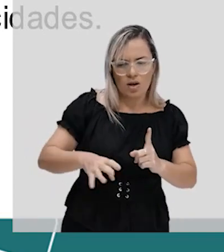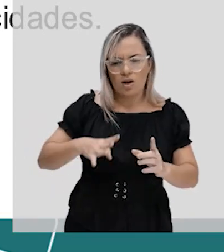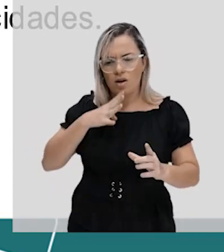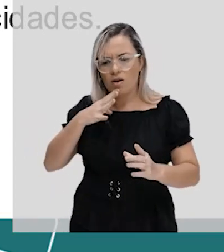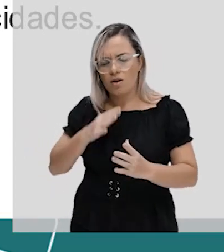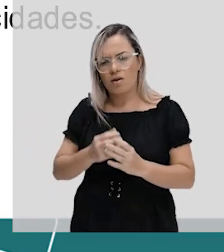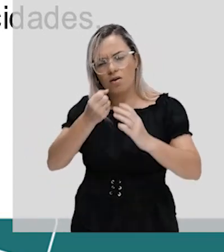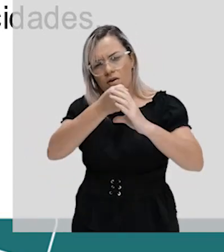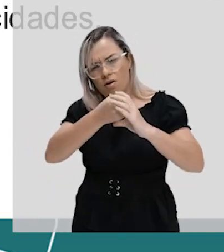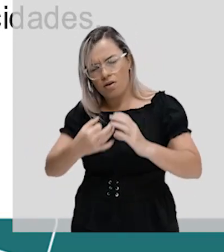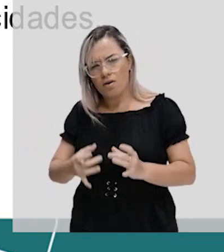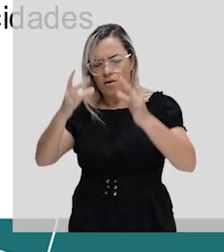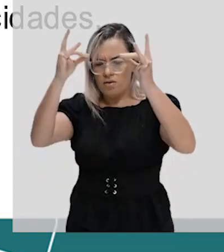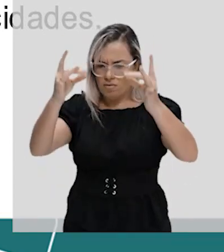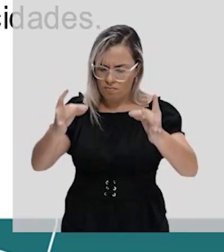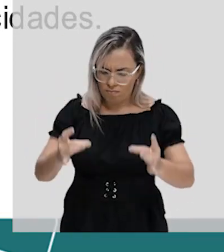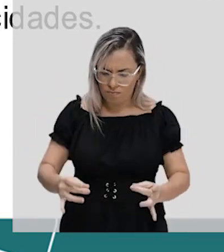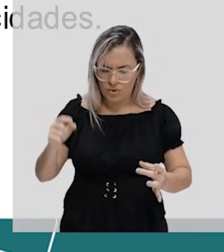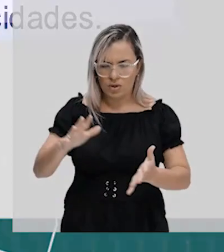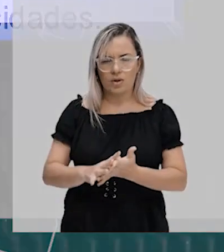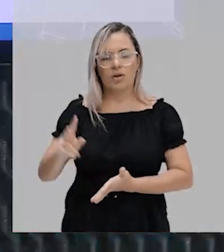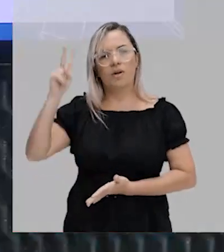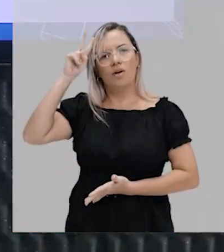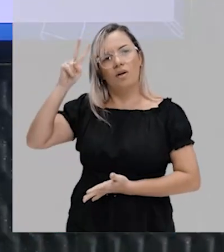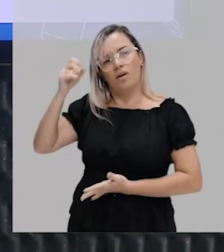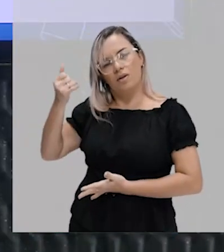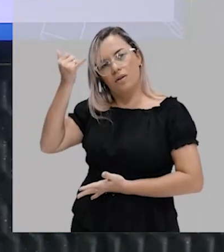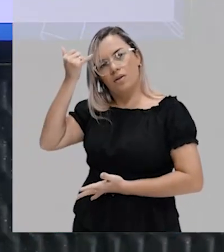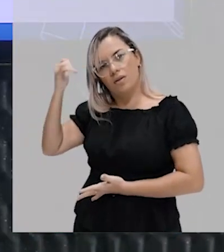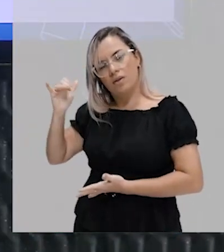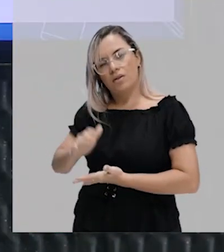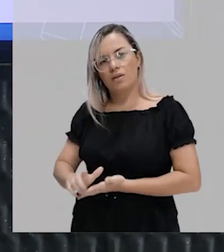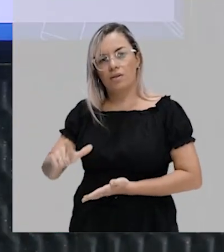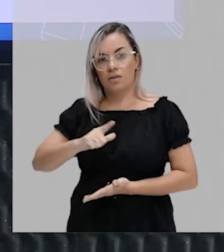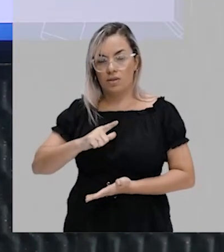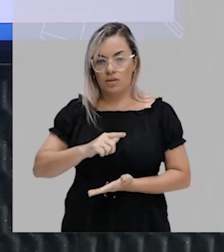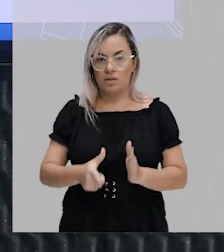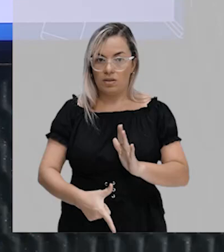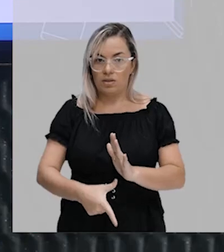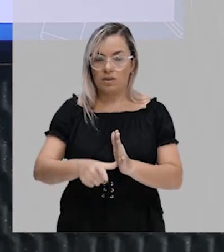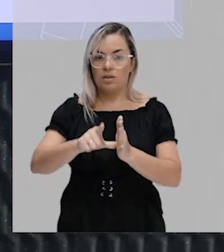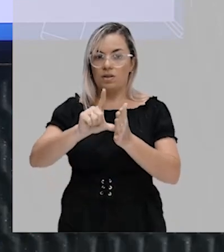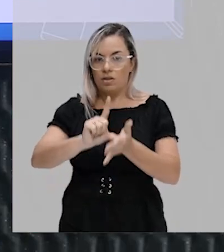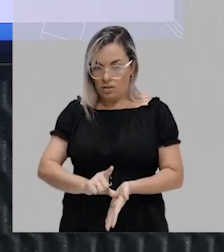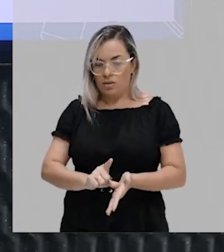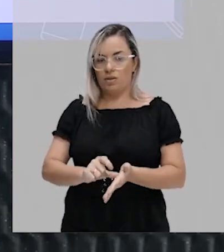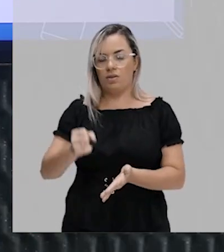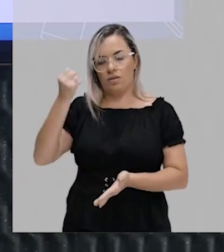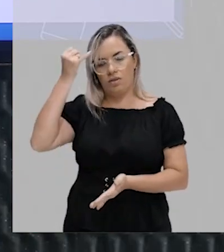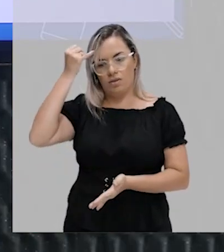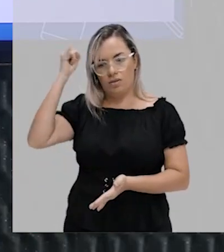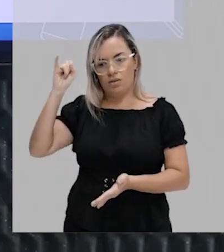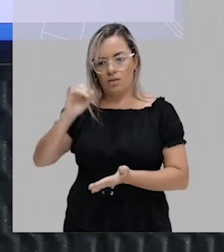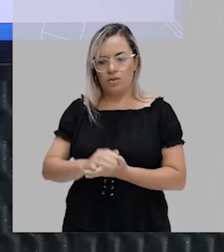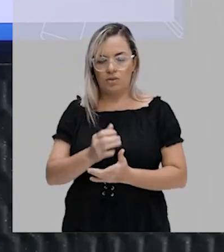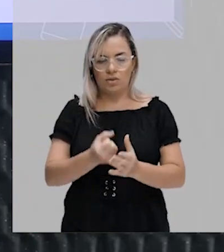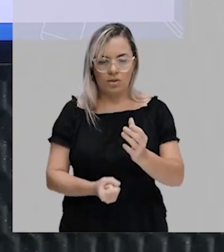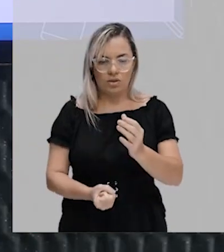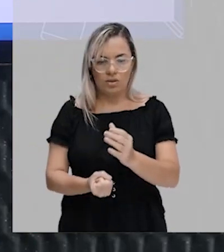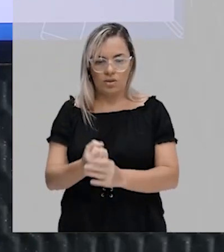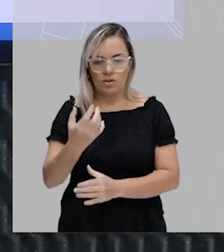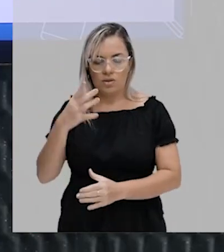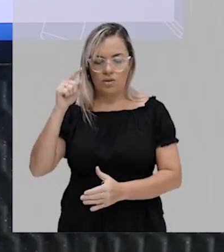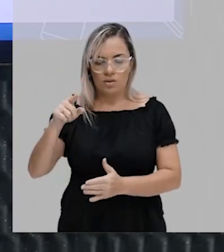suas peculiaridades. Lembra que essa ideia existe antes de Durkheim. A ideia de criar a sociologia é